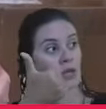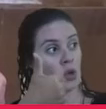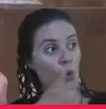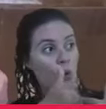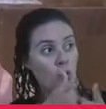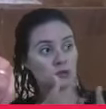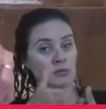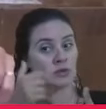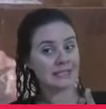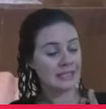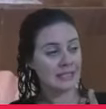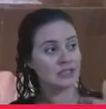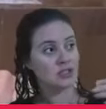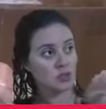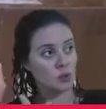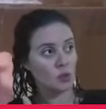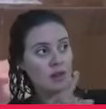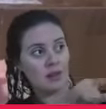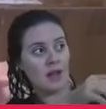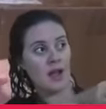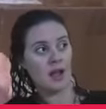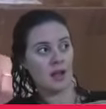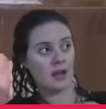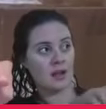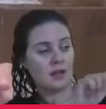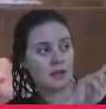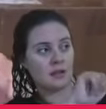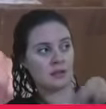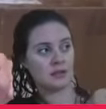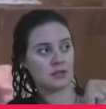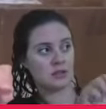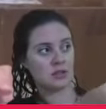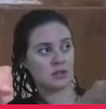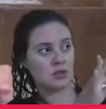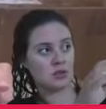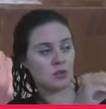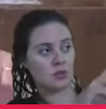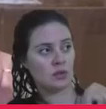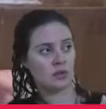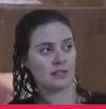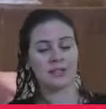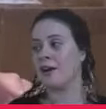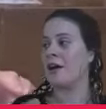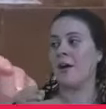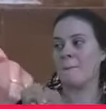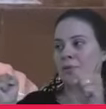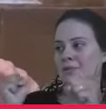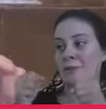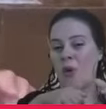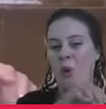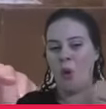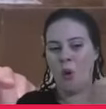na Granja do Torto aí o Ministro Flávio Dino disse isso é impossível esses ônibus já foram entregues à justiça e vai ser dado